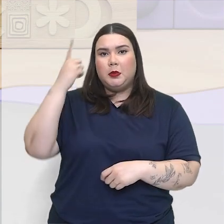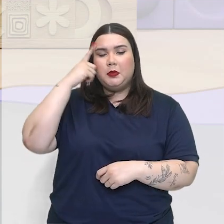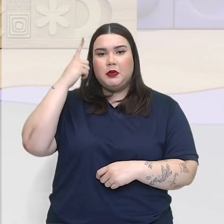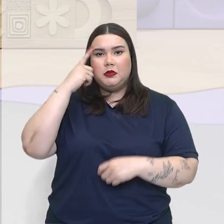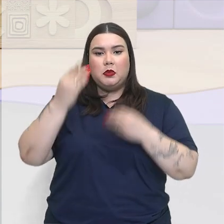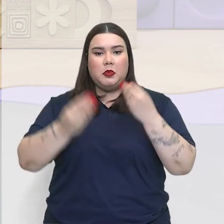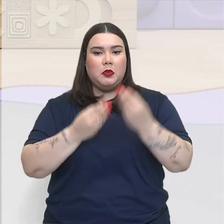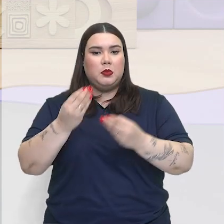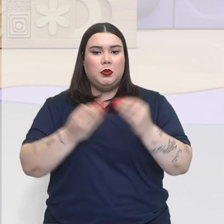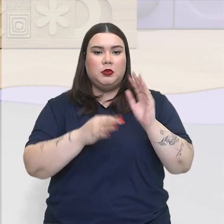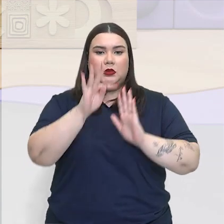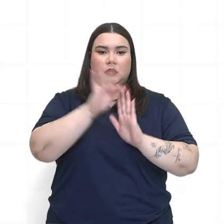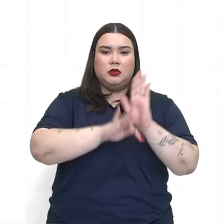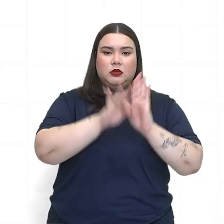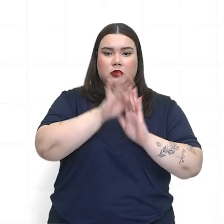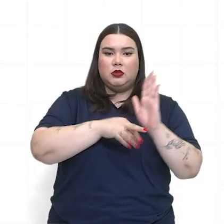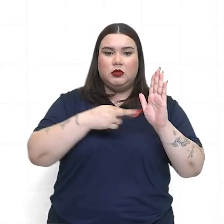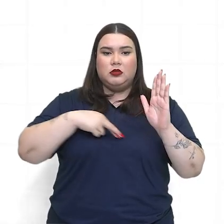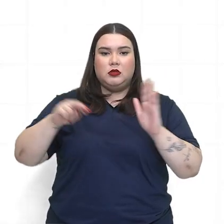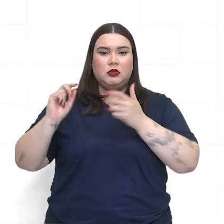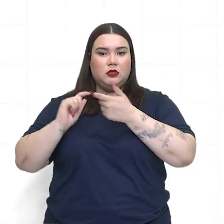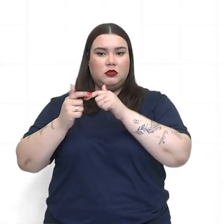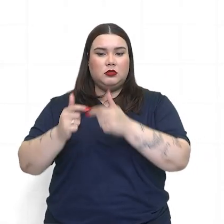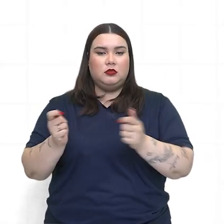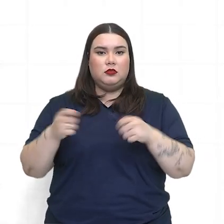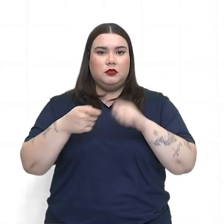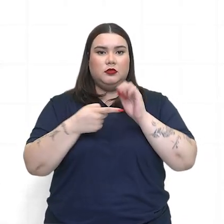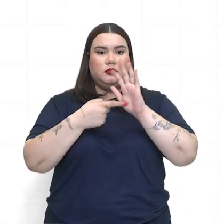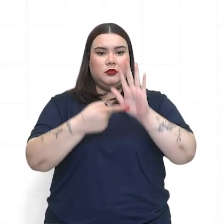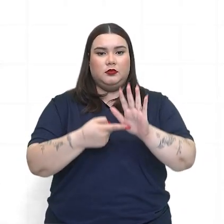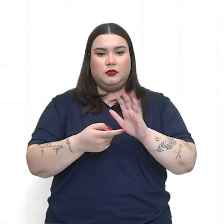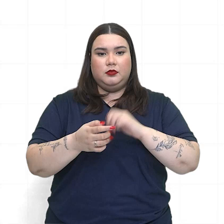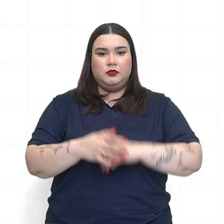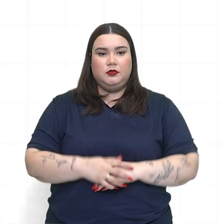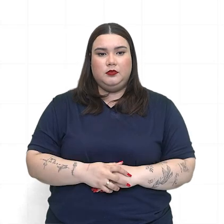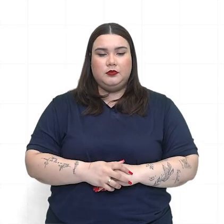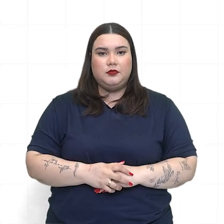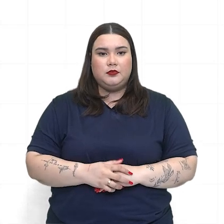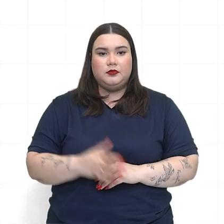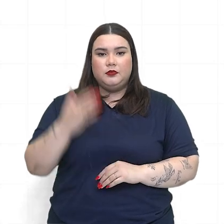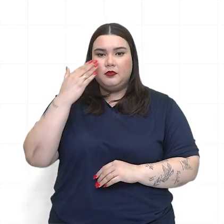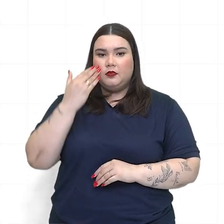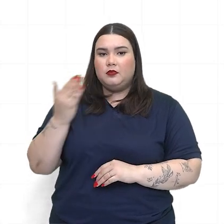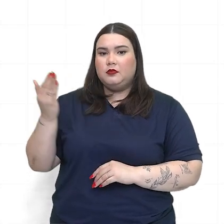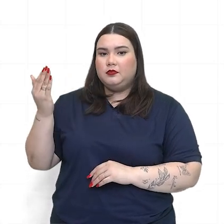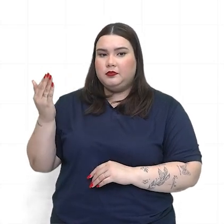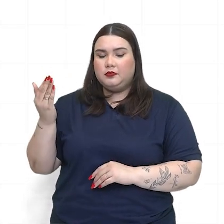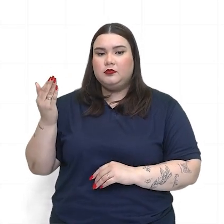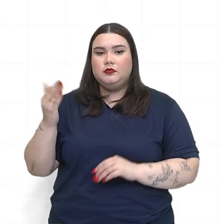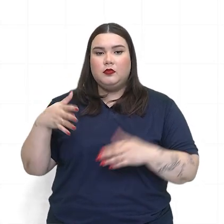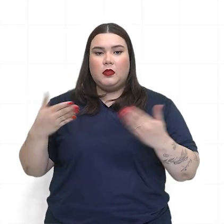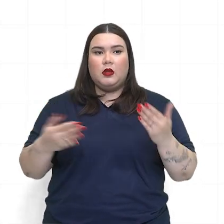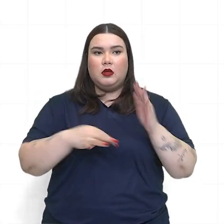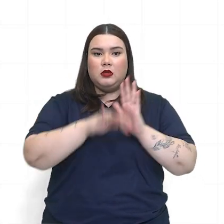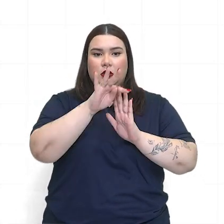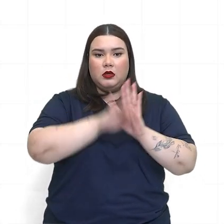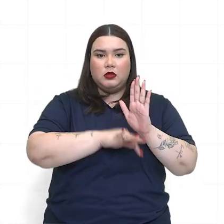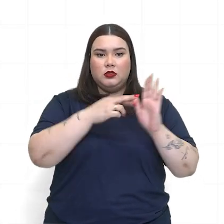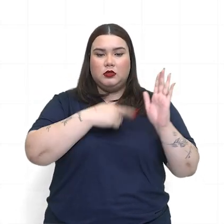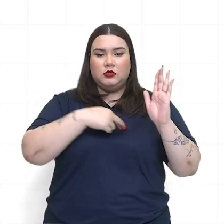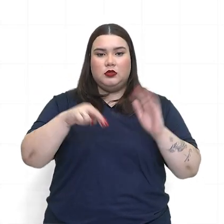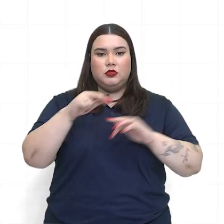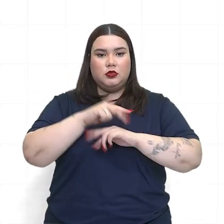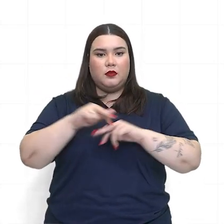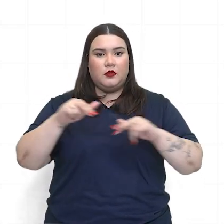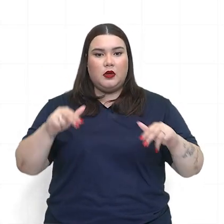que os escritos sagrados e as tradições respondem a isso. Bem, escritos sagrados e tradições de